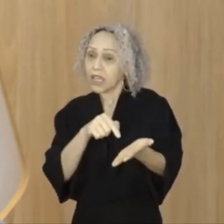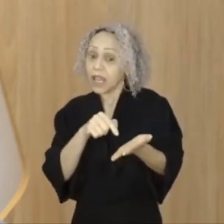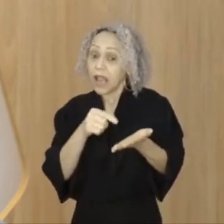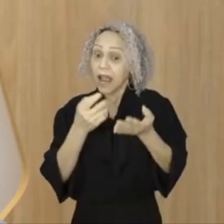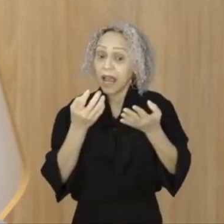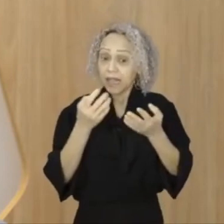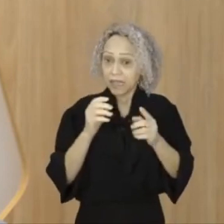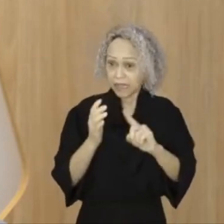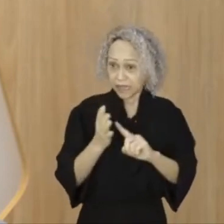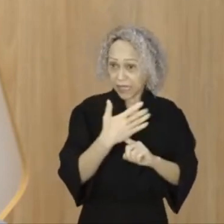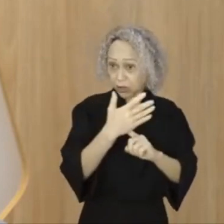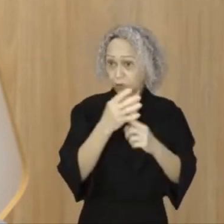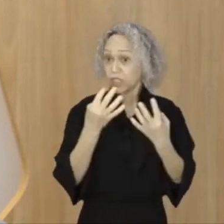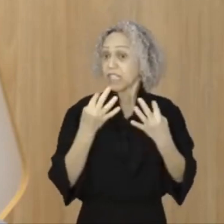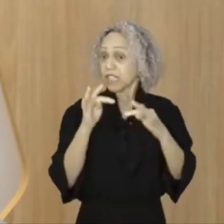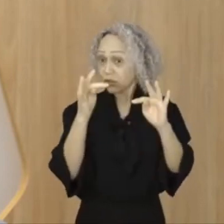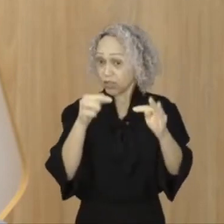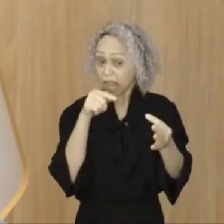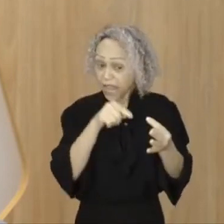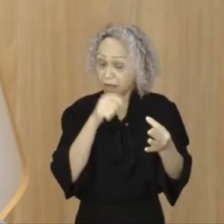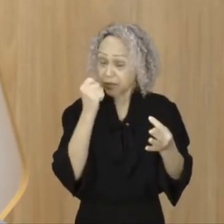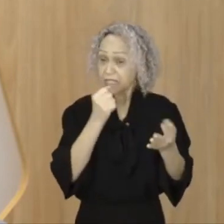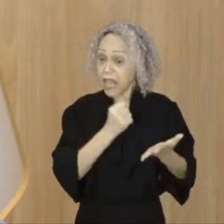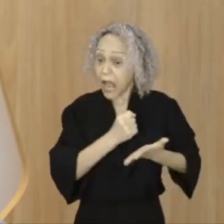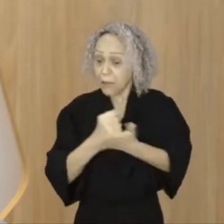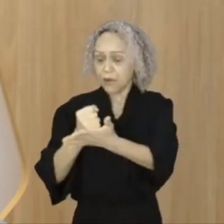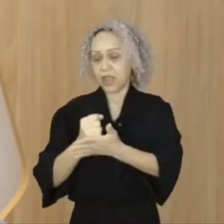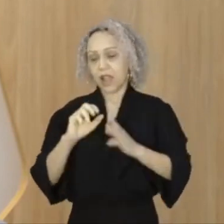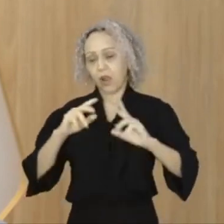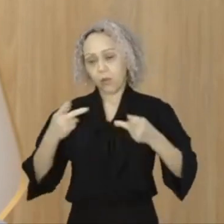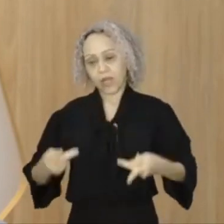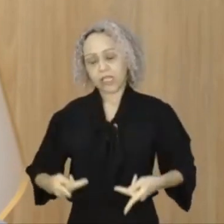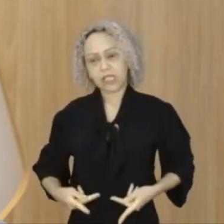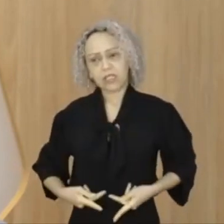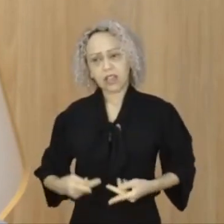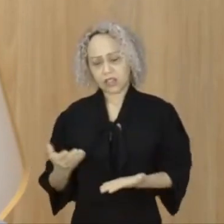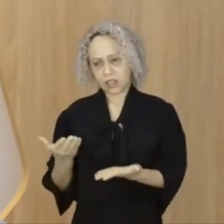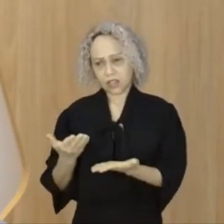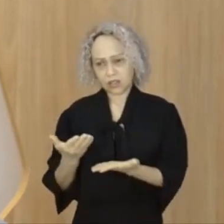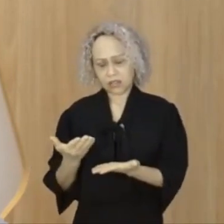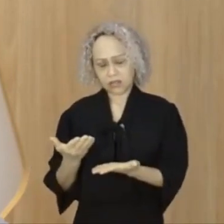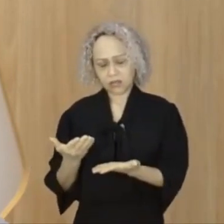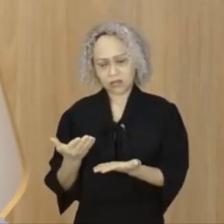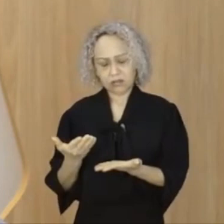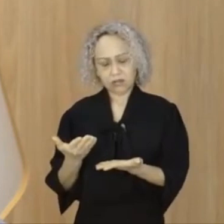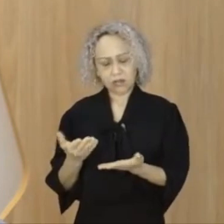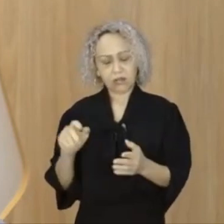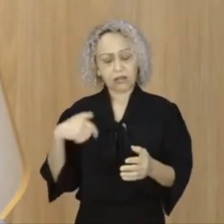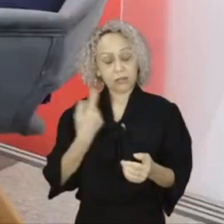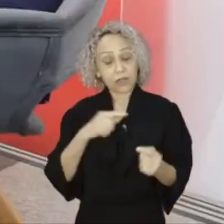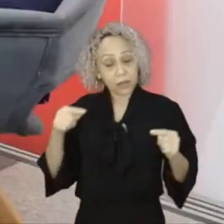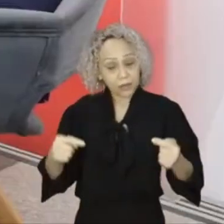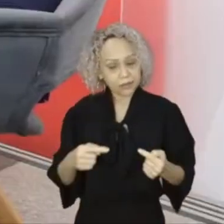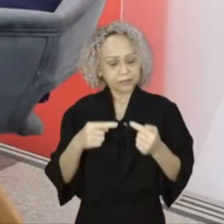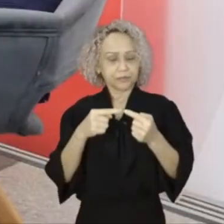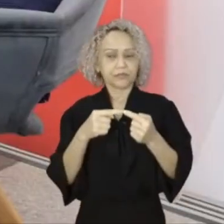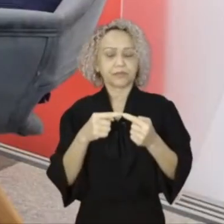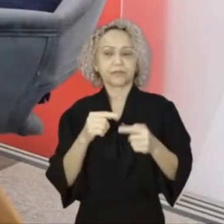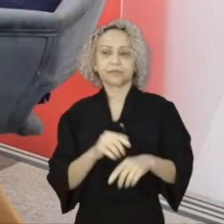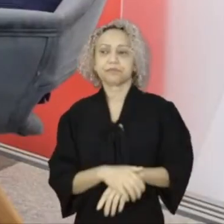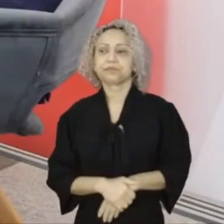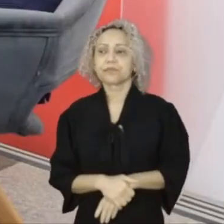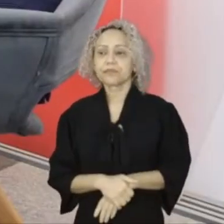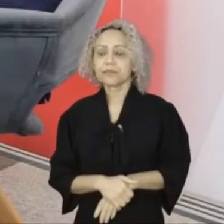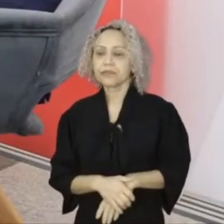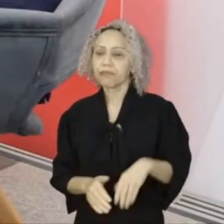quem emprega gente, quem emprega trabalhador. E devemos tributar a tecnologia. Maravilha, deputado. Agradeço mais uma